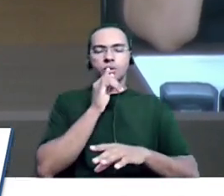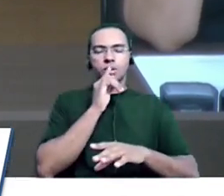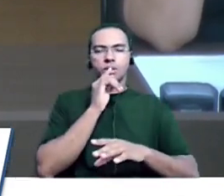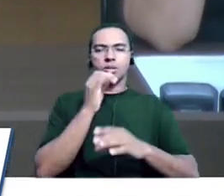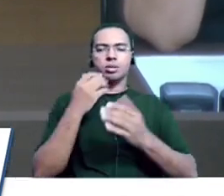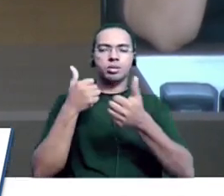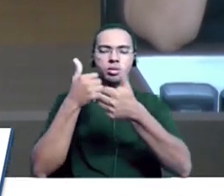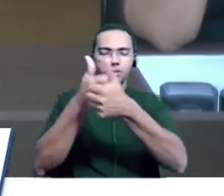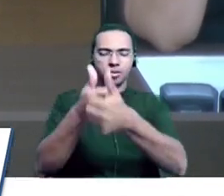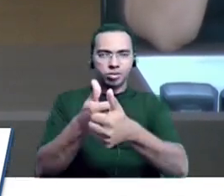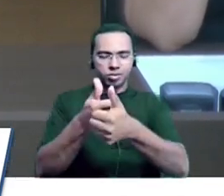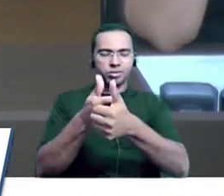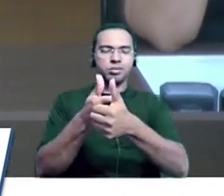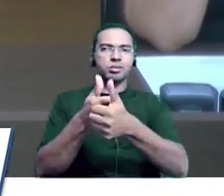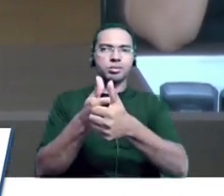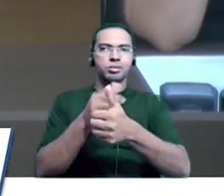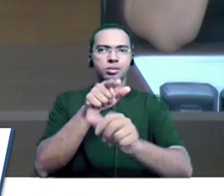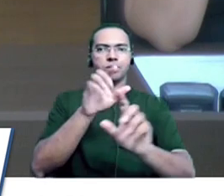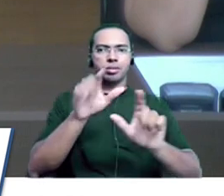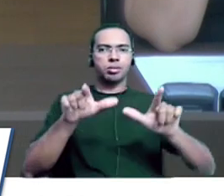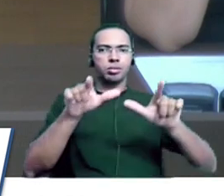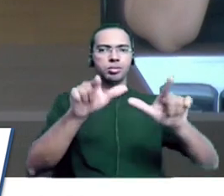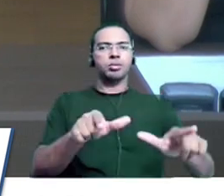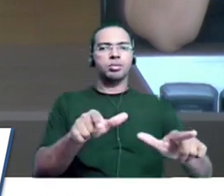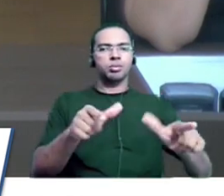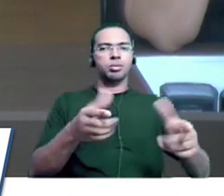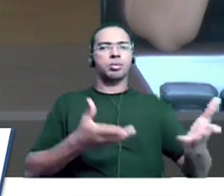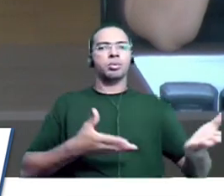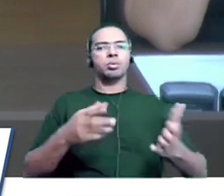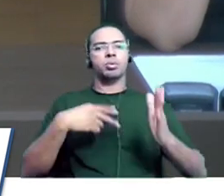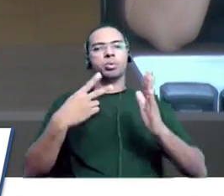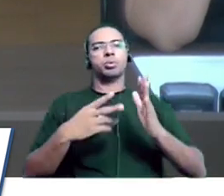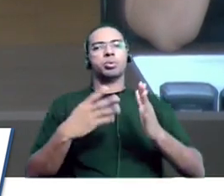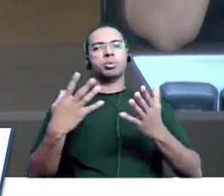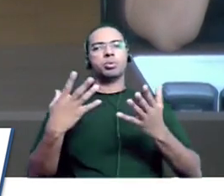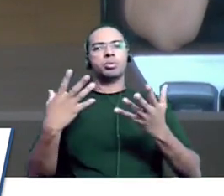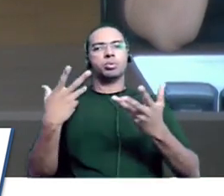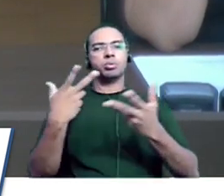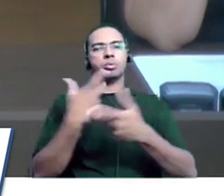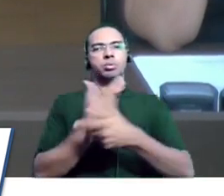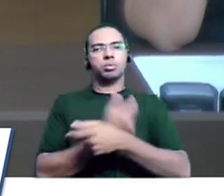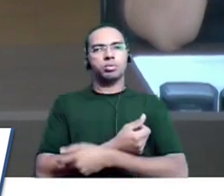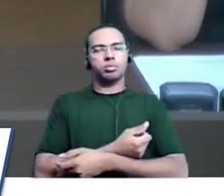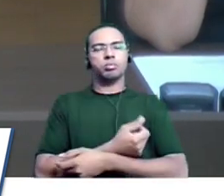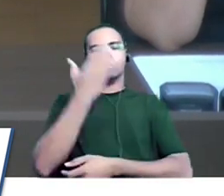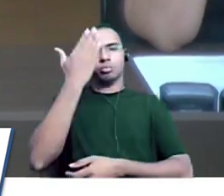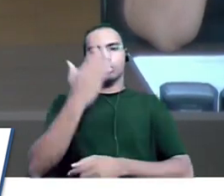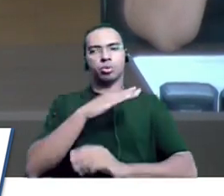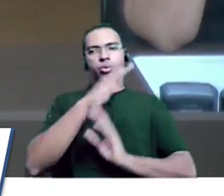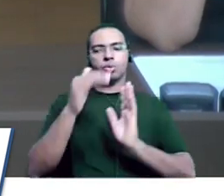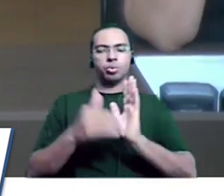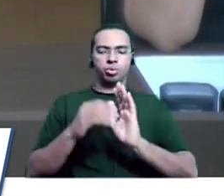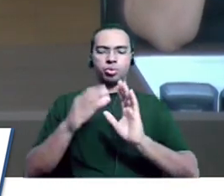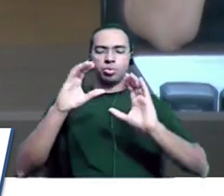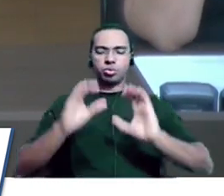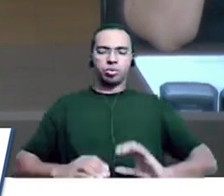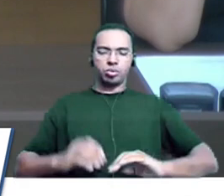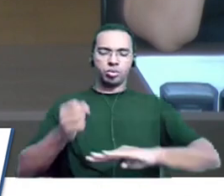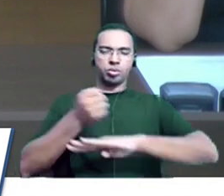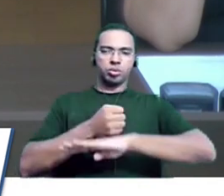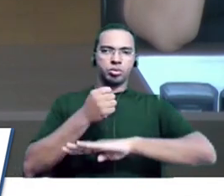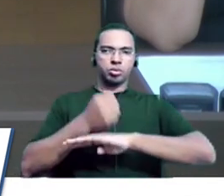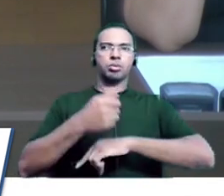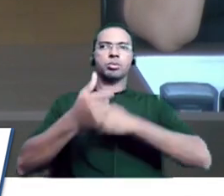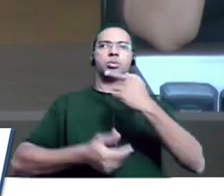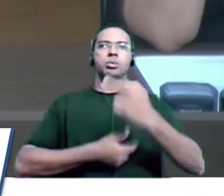seguido. Que esta moção sirva como um símbolo de apreço e de admiração de todos os cidadãos de Franca pelo trabalho